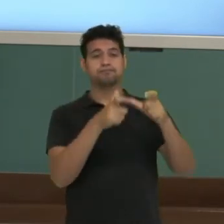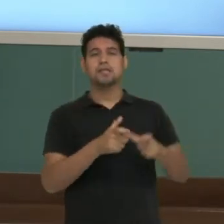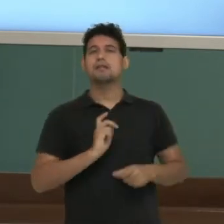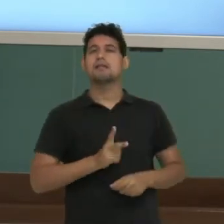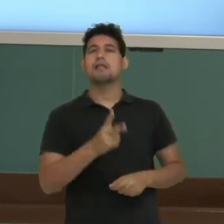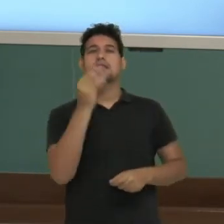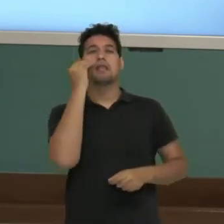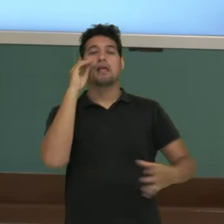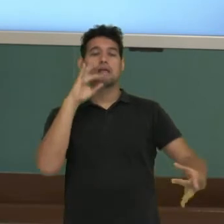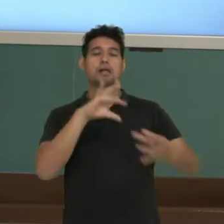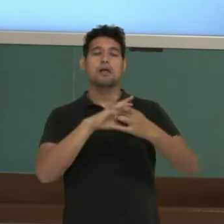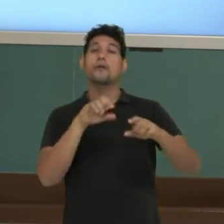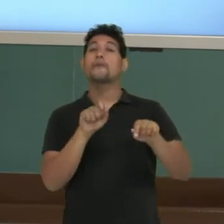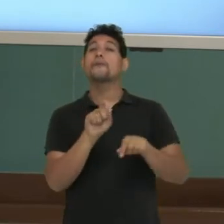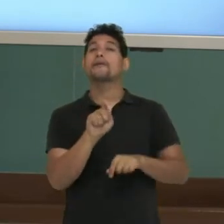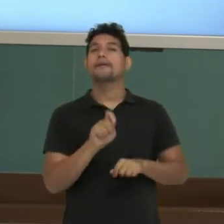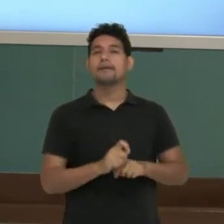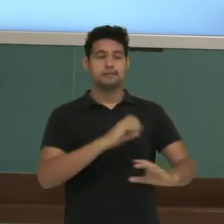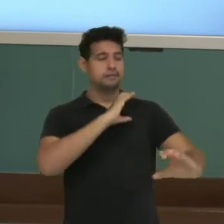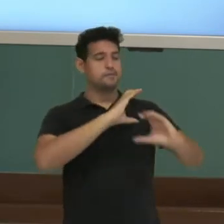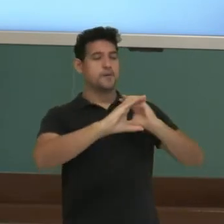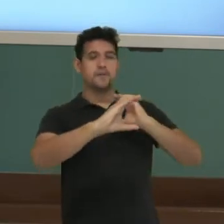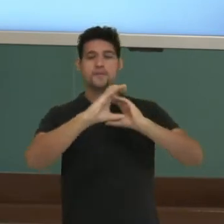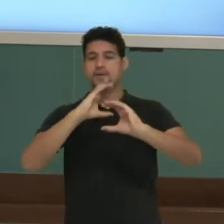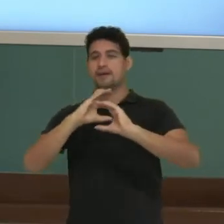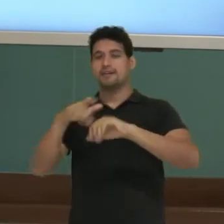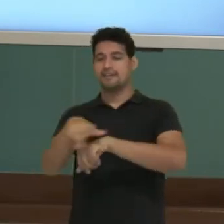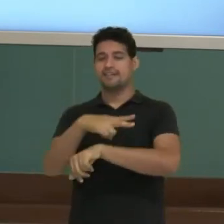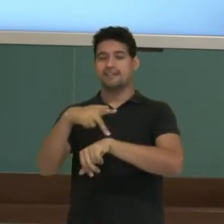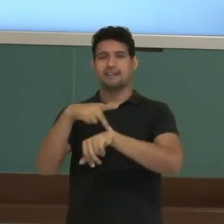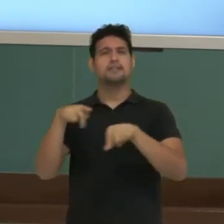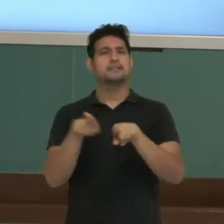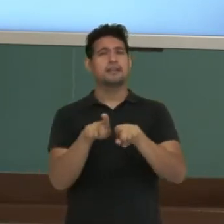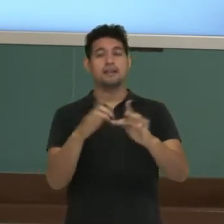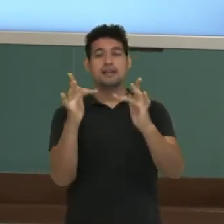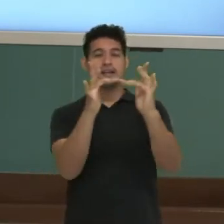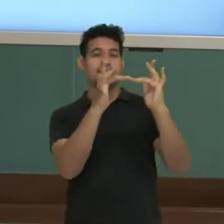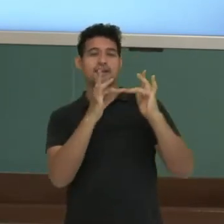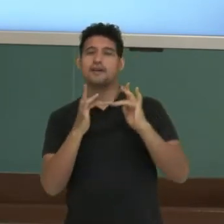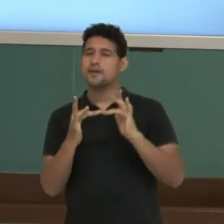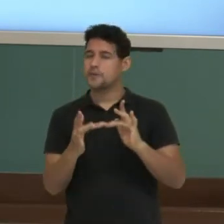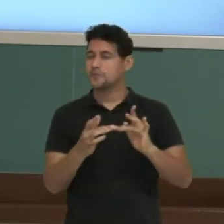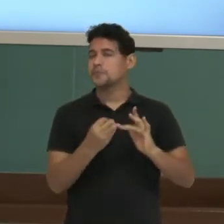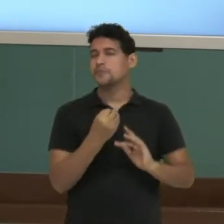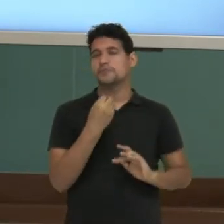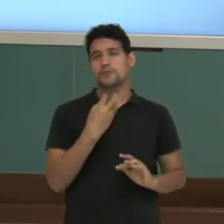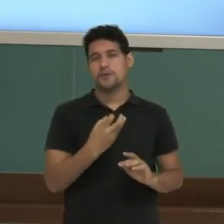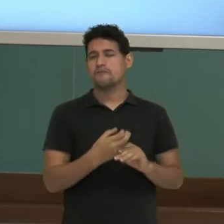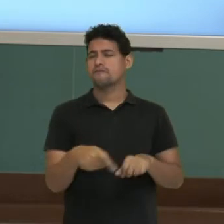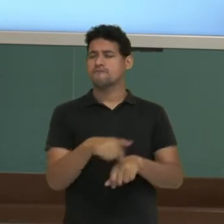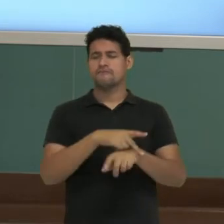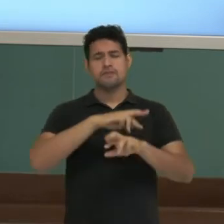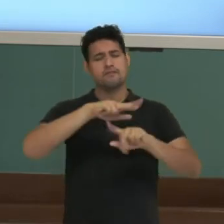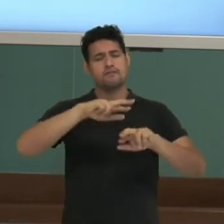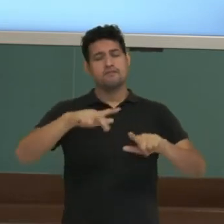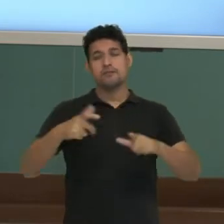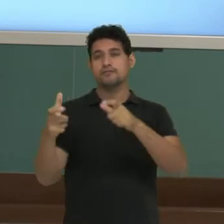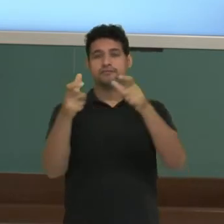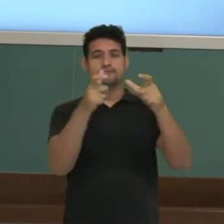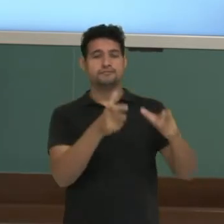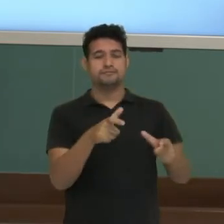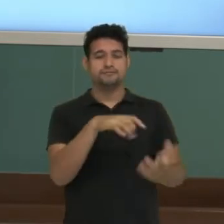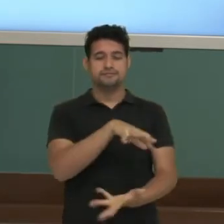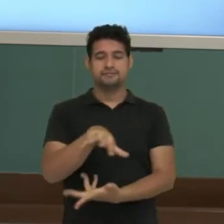tentando estabelecer uma comunicação e uma relação mais agradável entre os diversos lugares desse